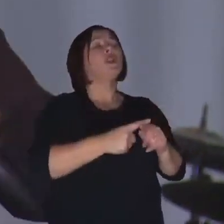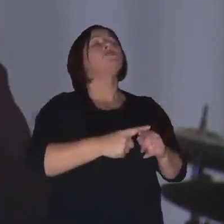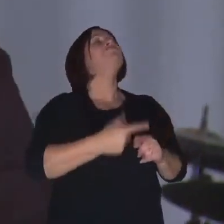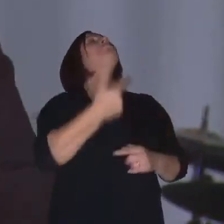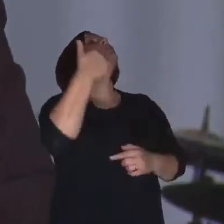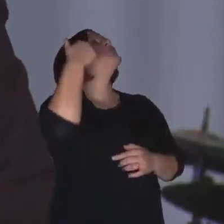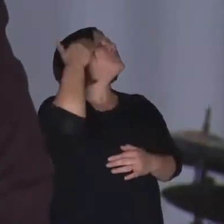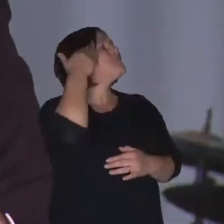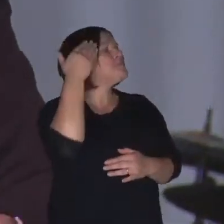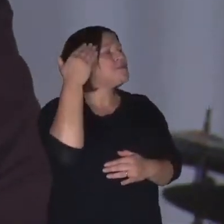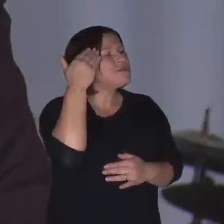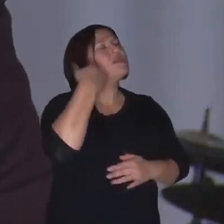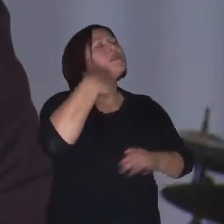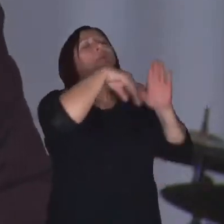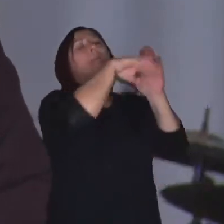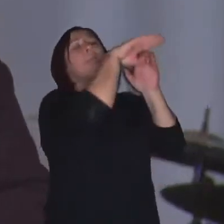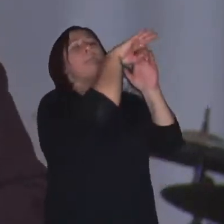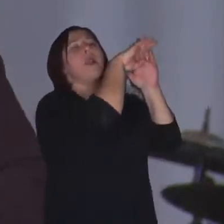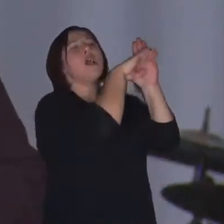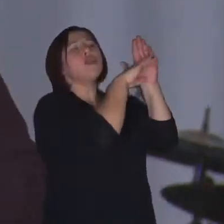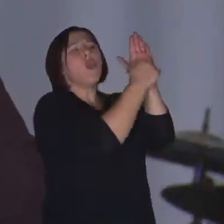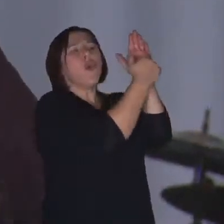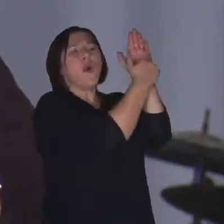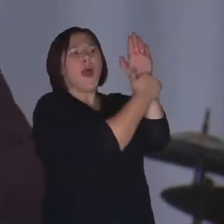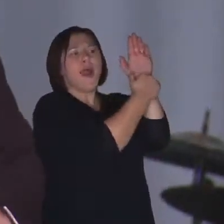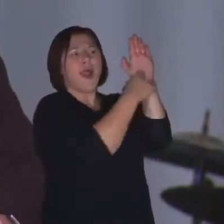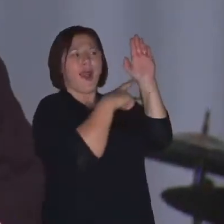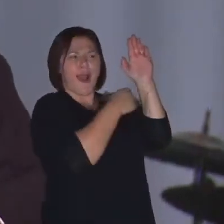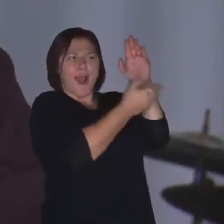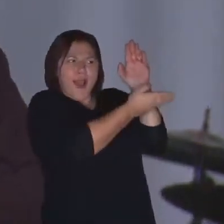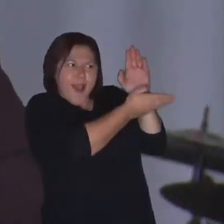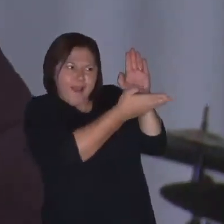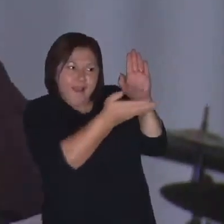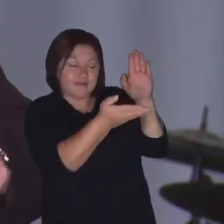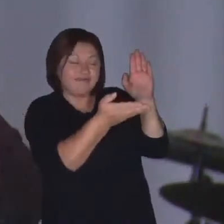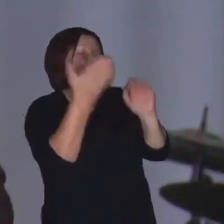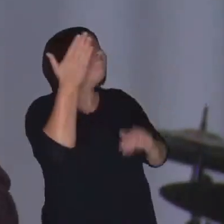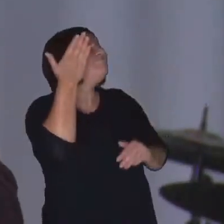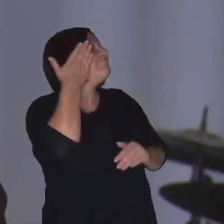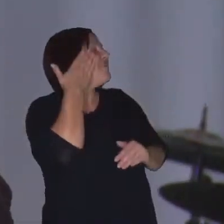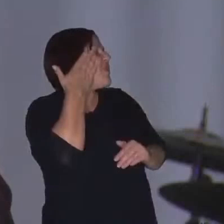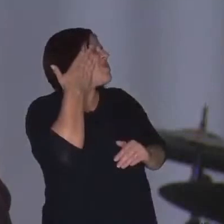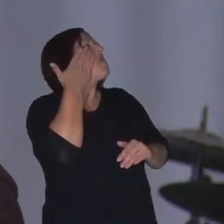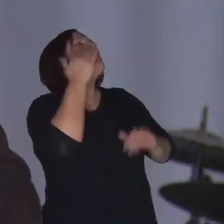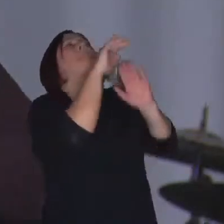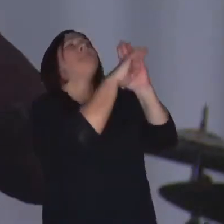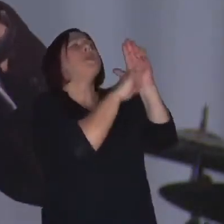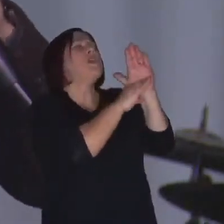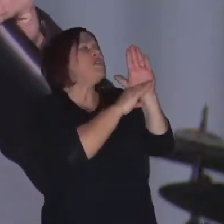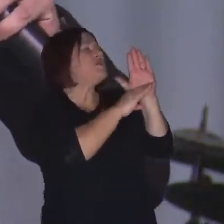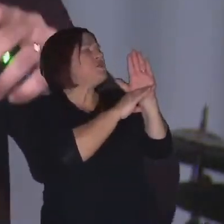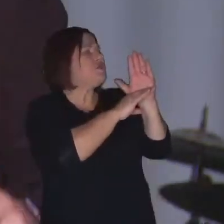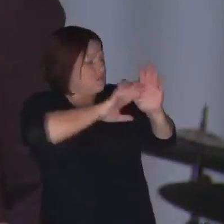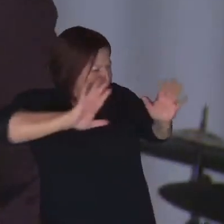eu sei os planos que tenho para vocês, diz o Senhor, planos de fazê-los prosperar, e não de